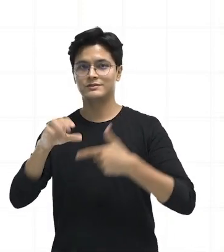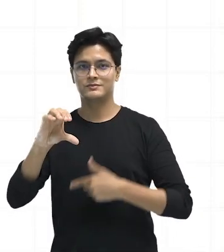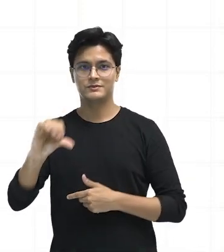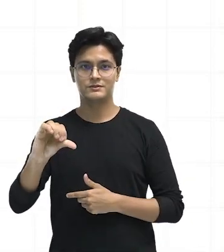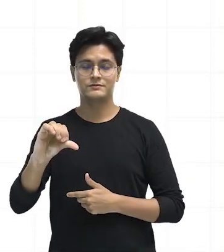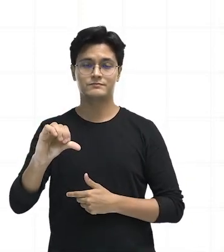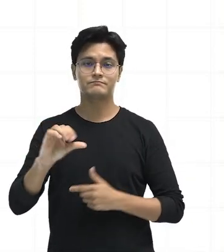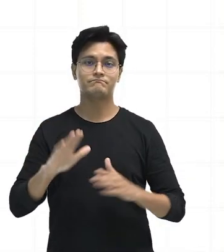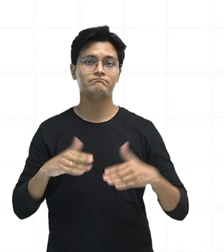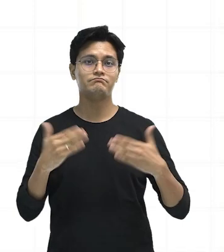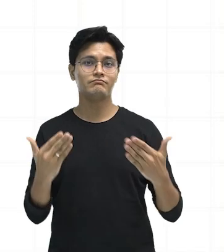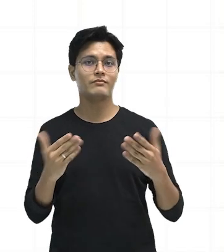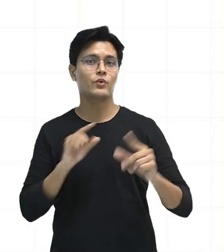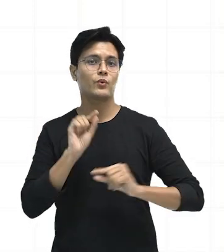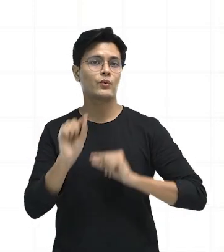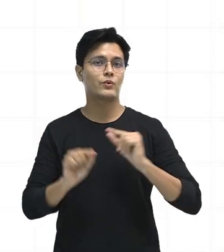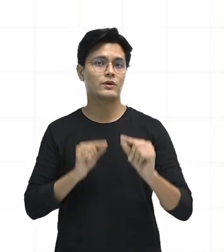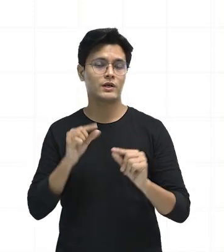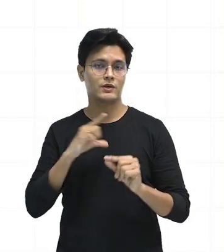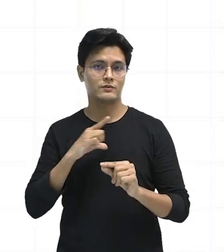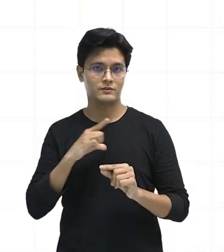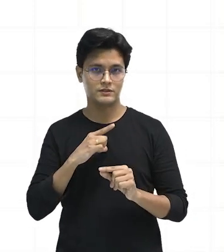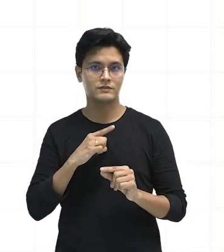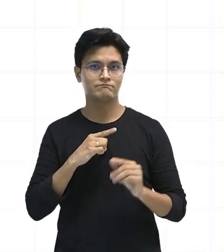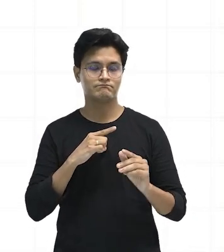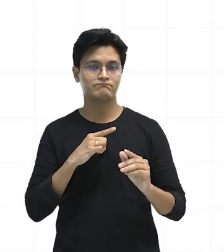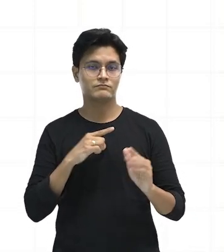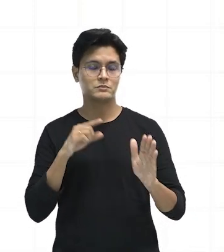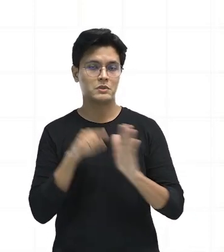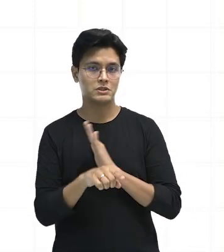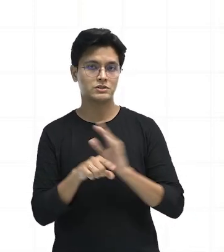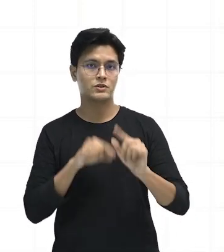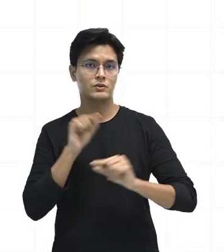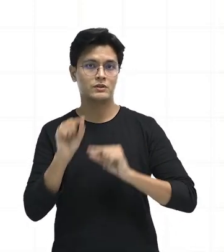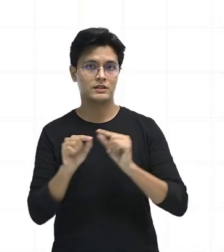ter aqui a seguinte questão. Eu tenho